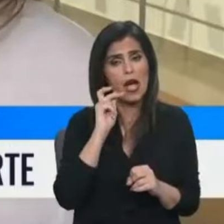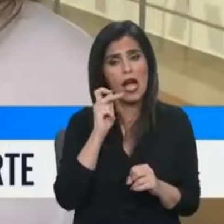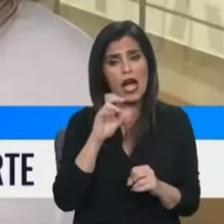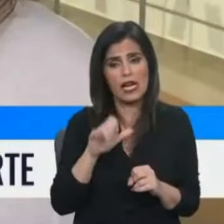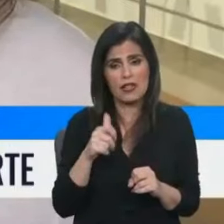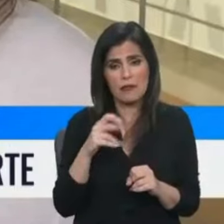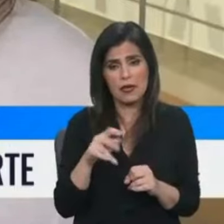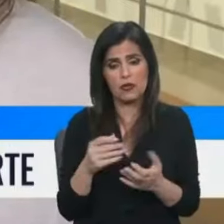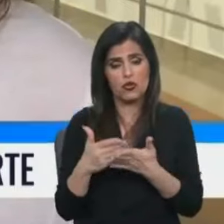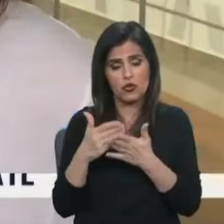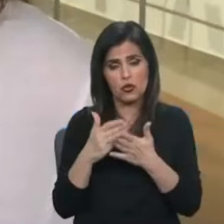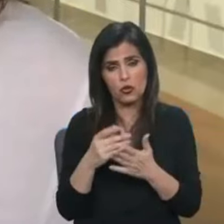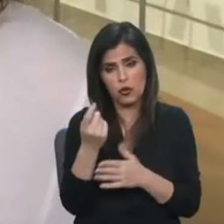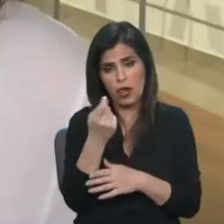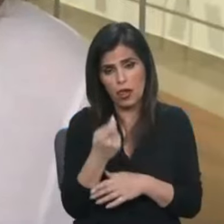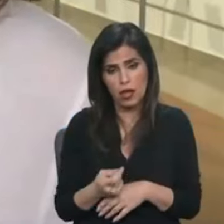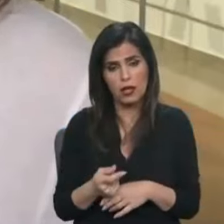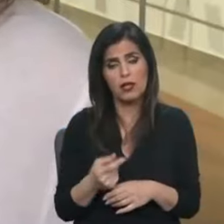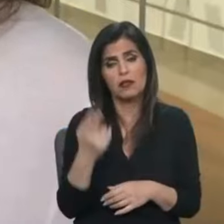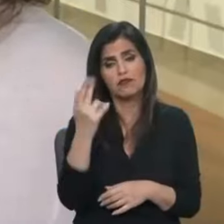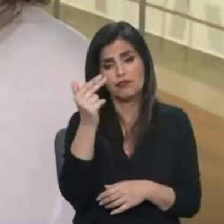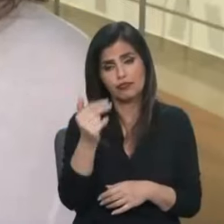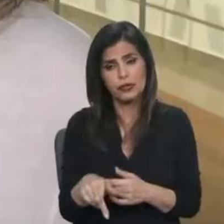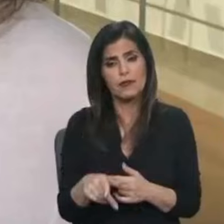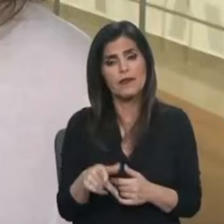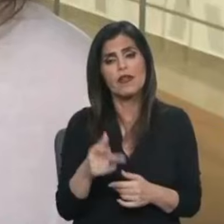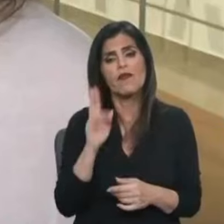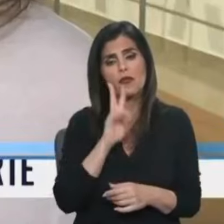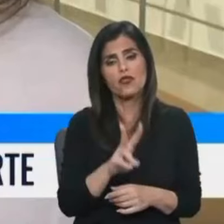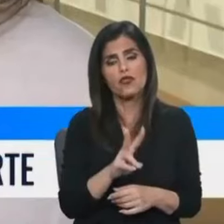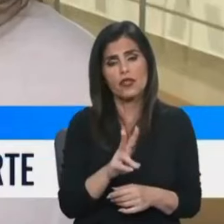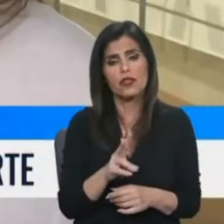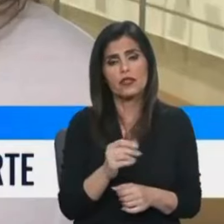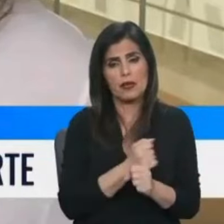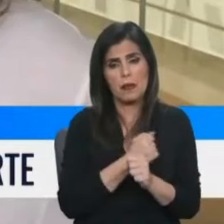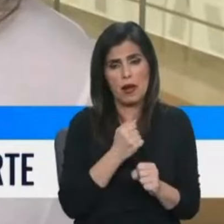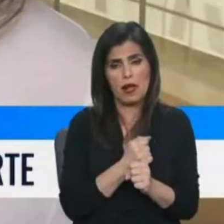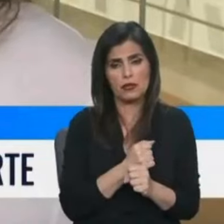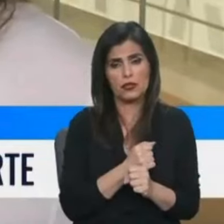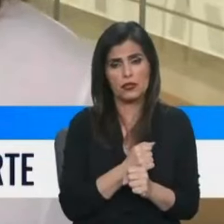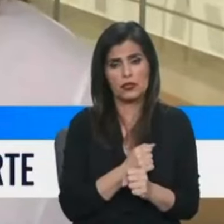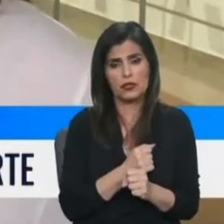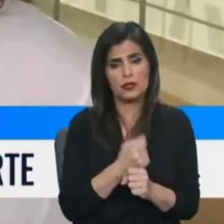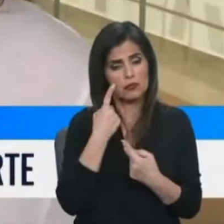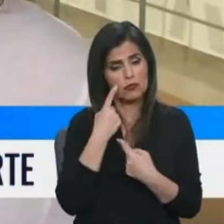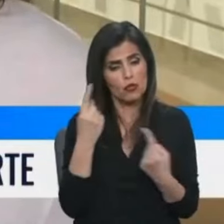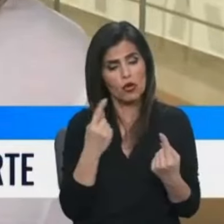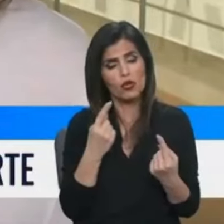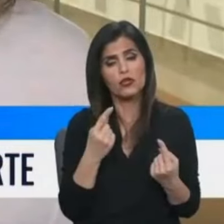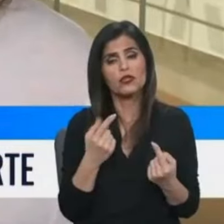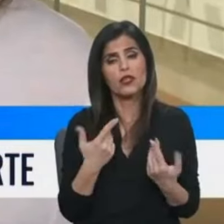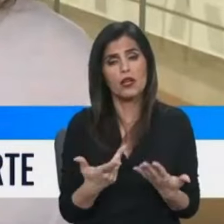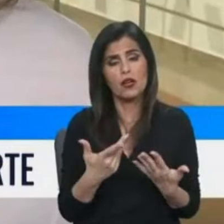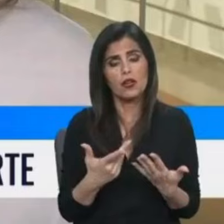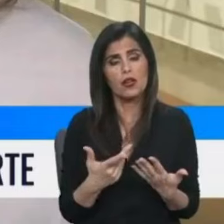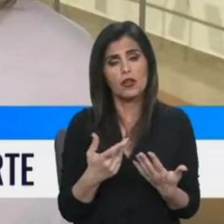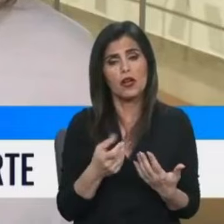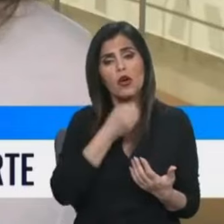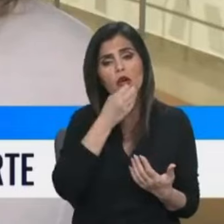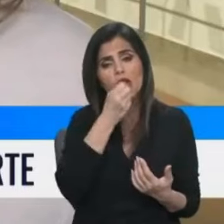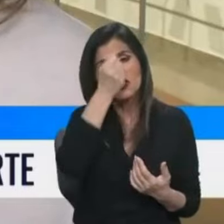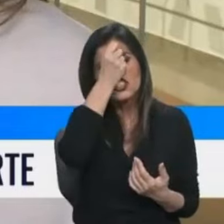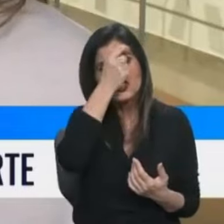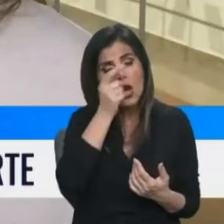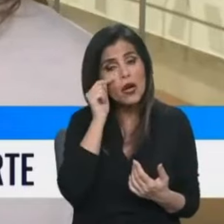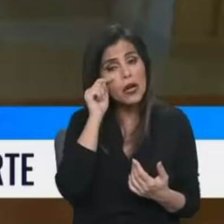de estudo dos artistas. Vamos ver obras que servem um discurso, que é aquele que agora estamos a propor, de contar um pouco a história